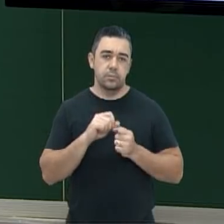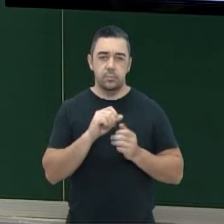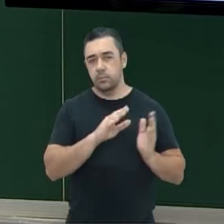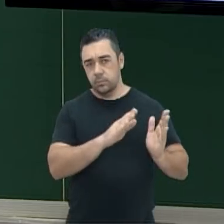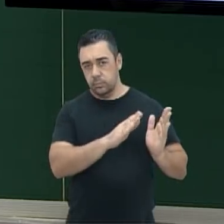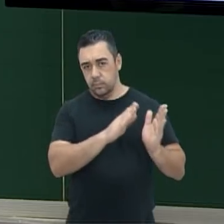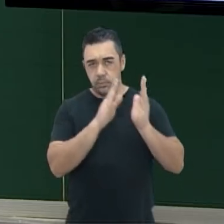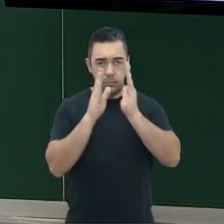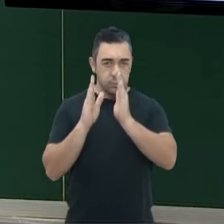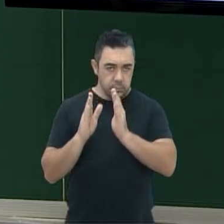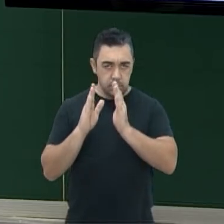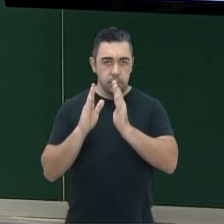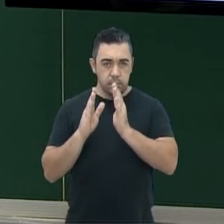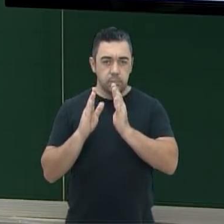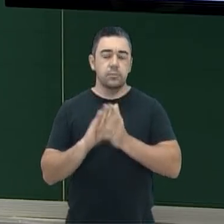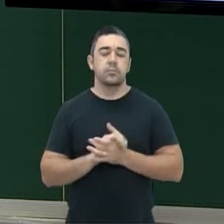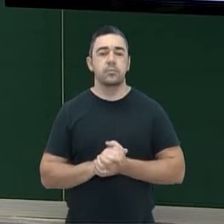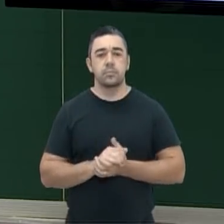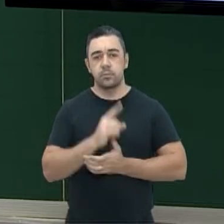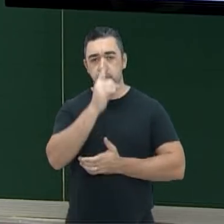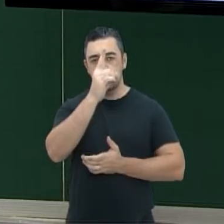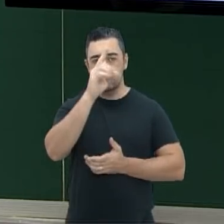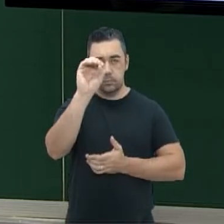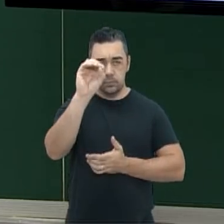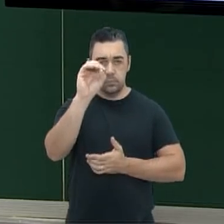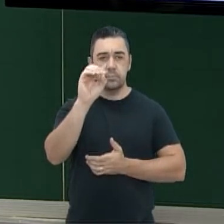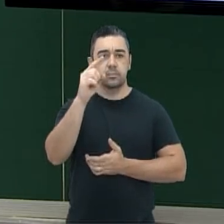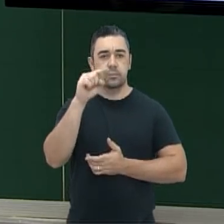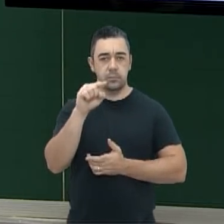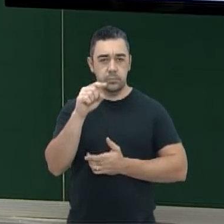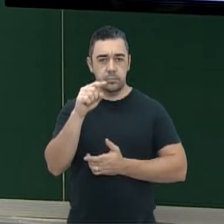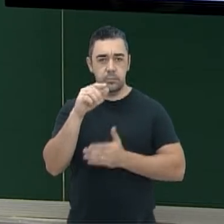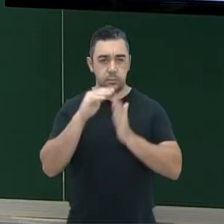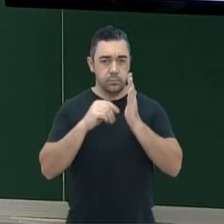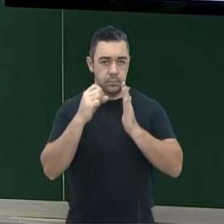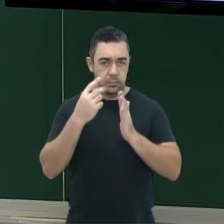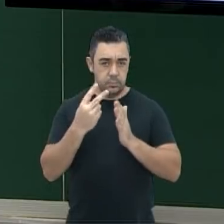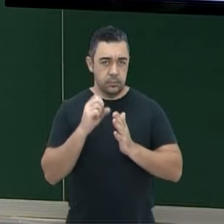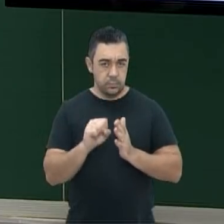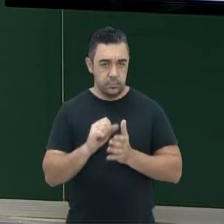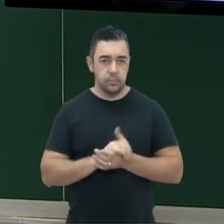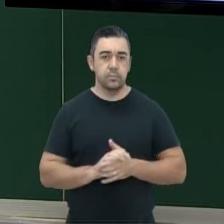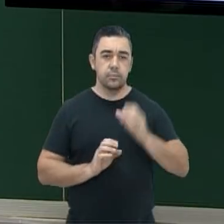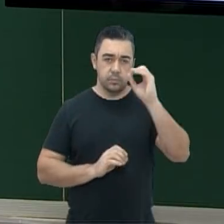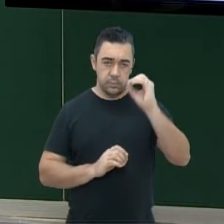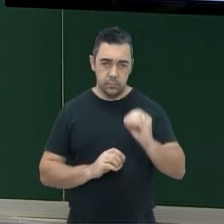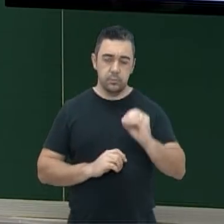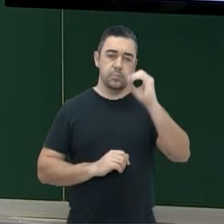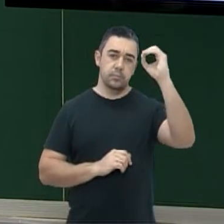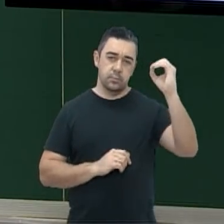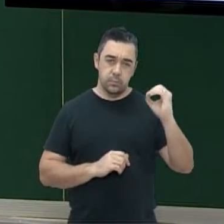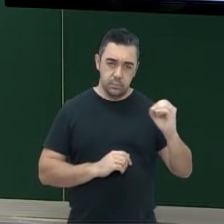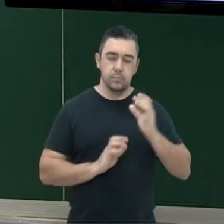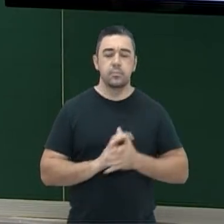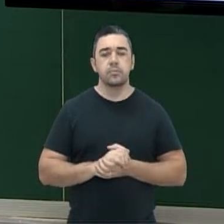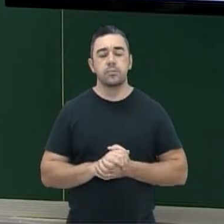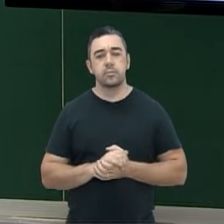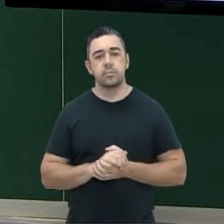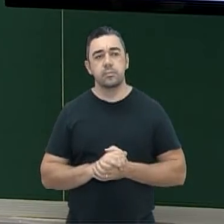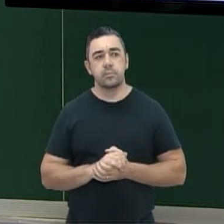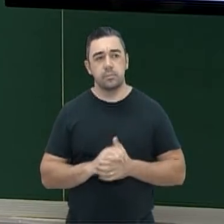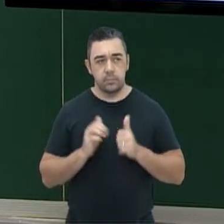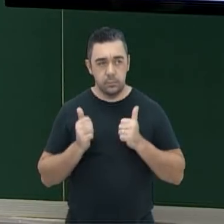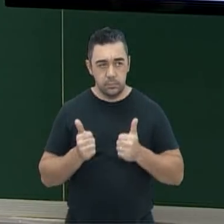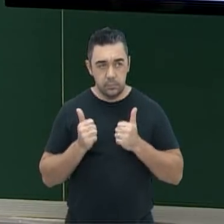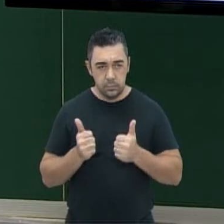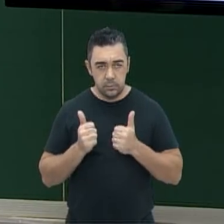das unidades aqui, transformar aqui. Vai ficar 10 menos 2, 8. 1 menos 1, 0. 1 menos 1, 0.